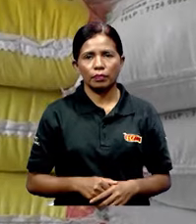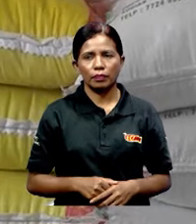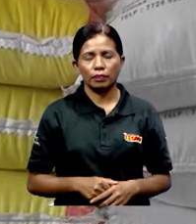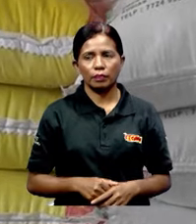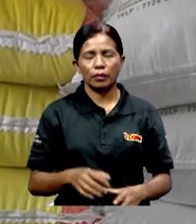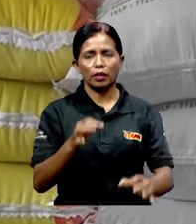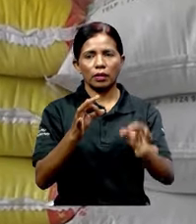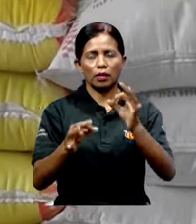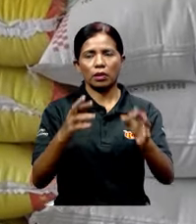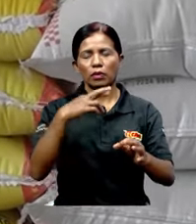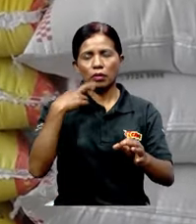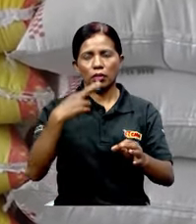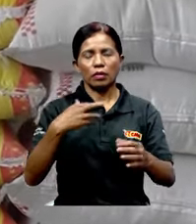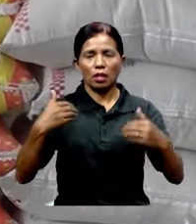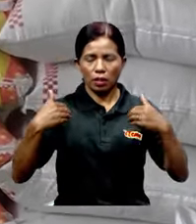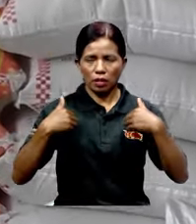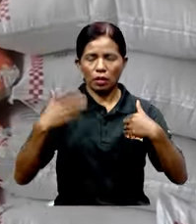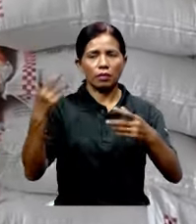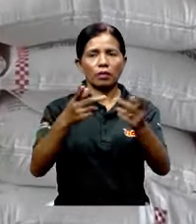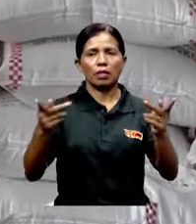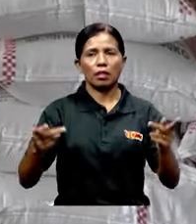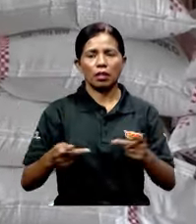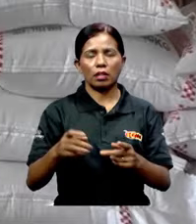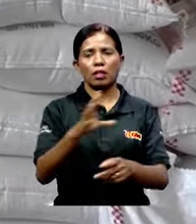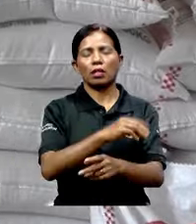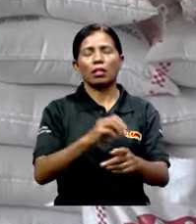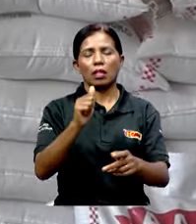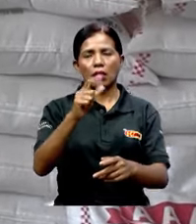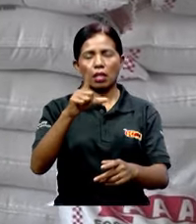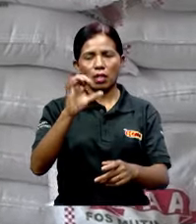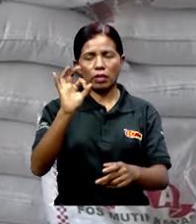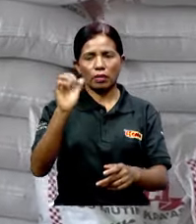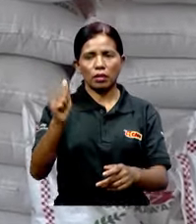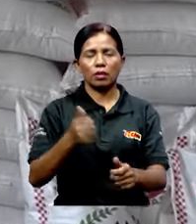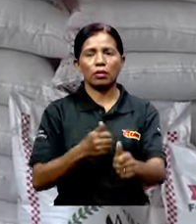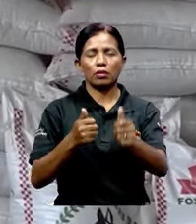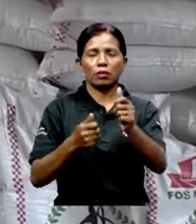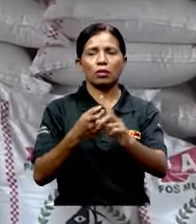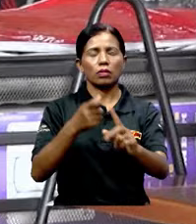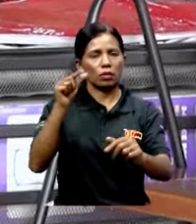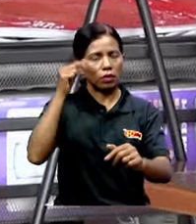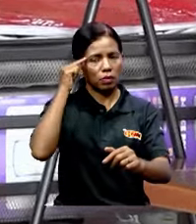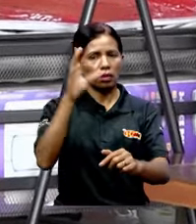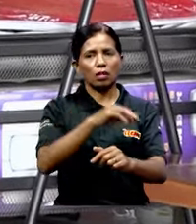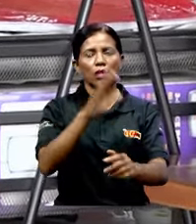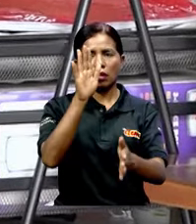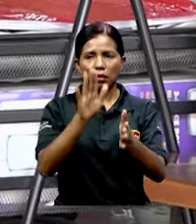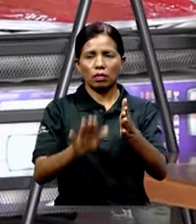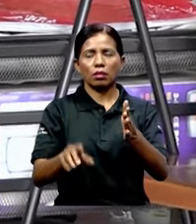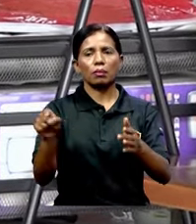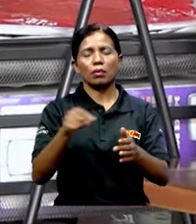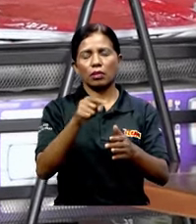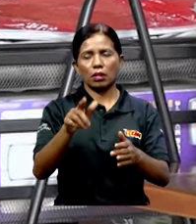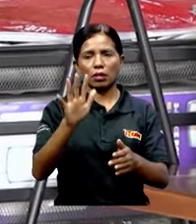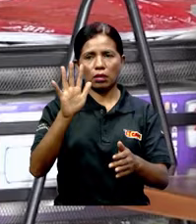Mas que stock fon fos nebe iha ona armazen hanesan empresa Alfanian nebe cumpri tasa usi governo nebe hatung ona usi porcento lima